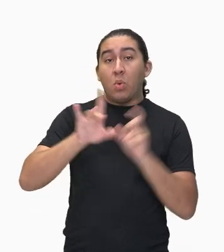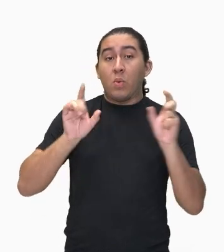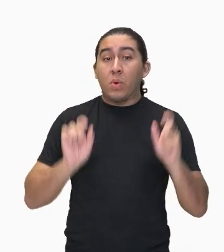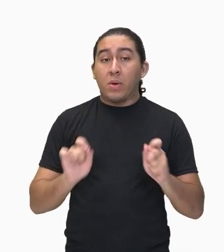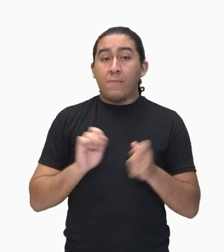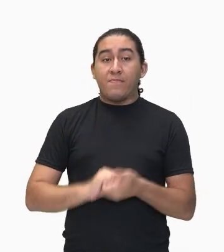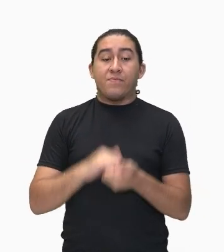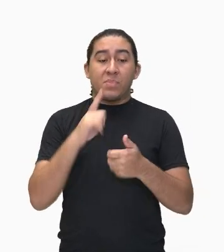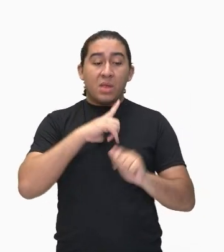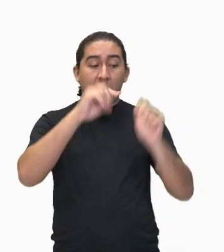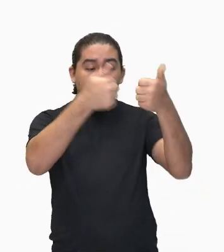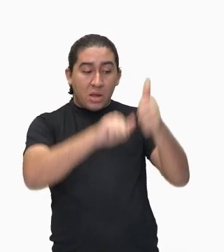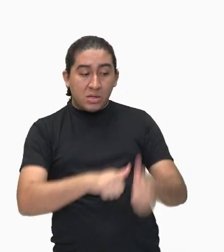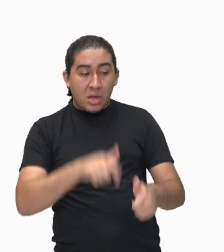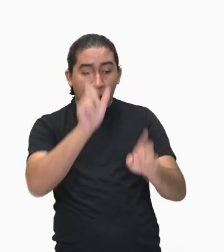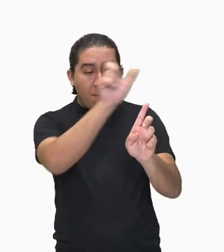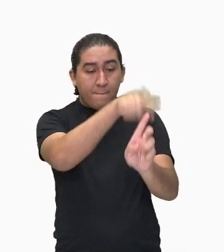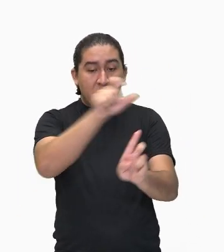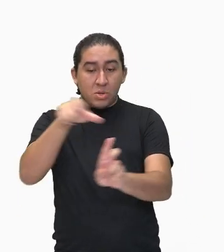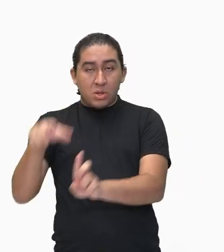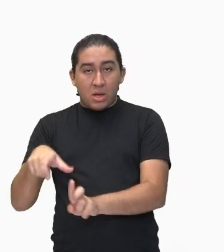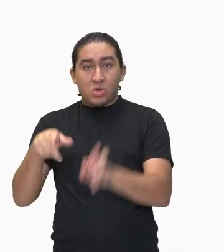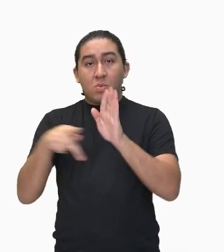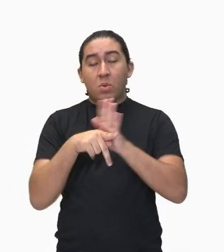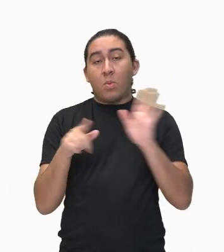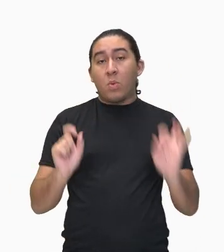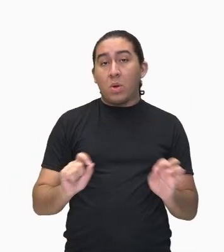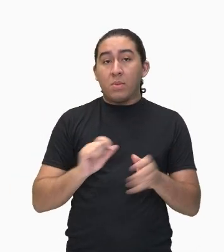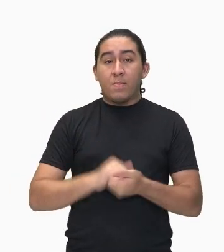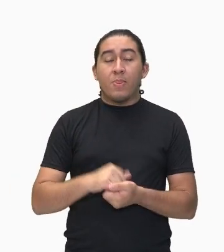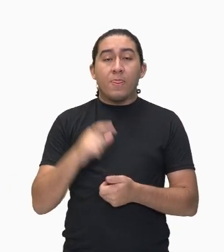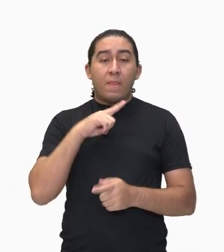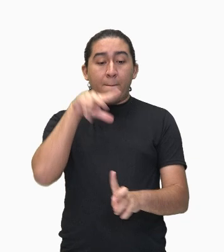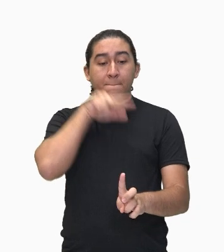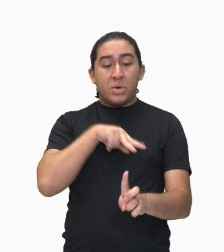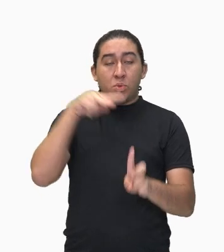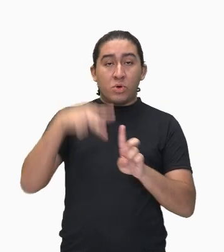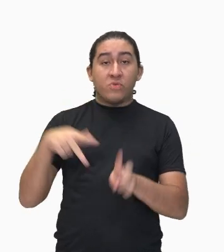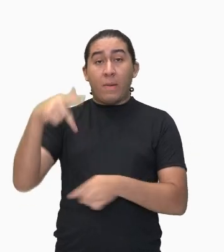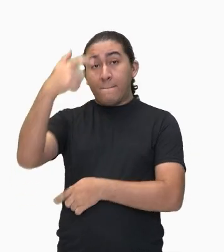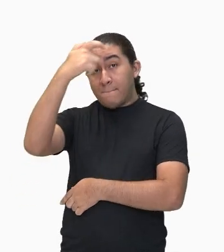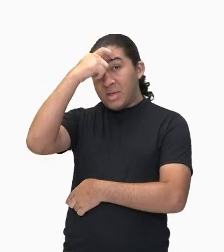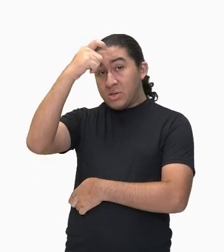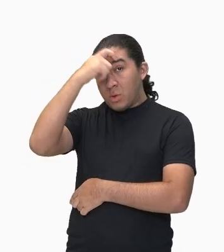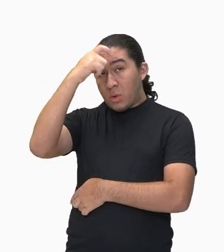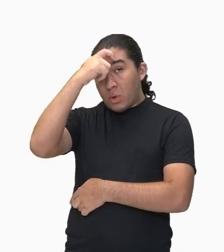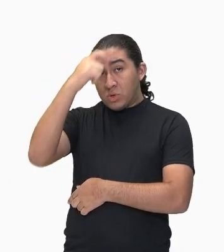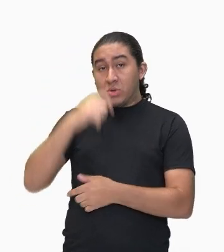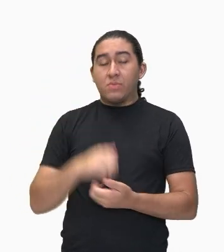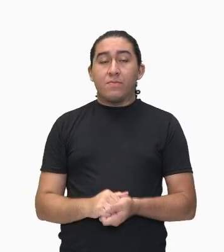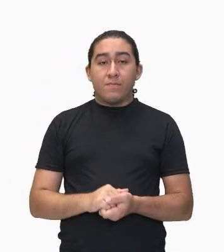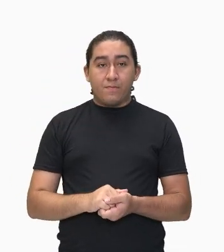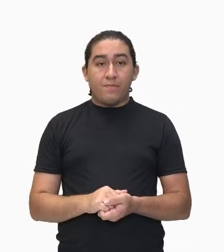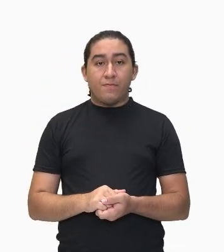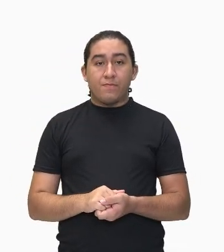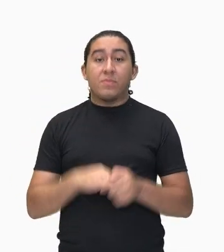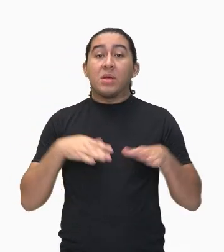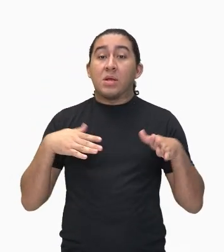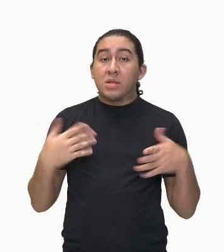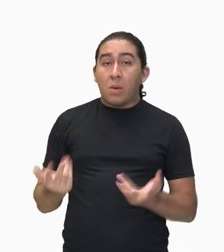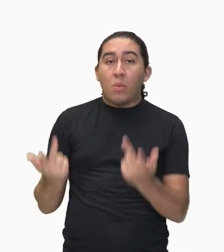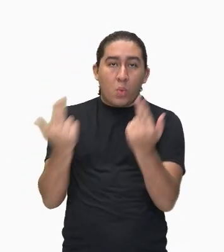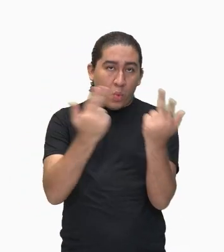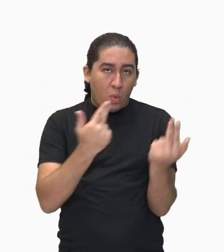em analisar os personagens do ponto de vista psicológico. Então, como Machado